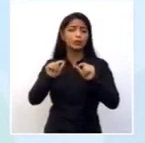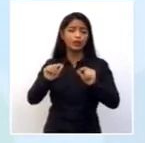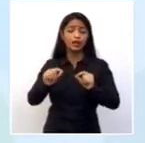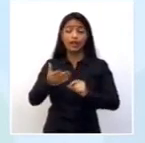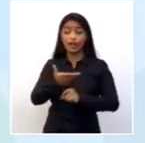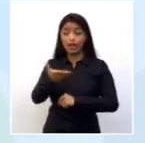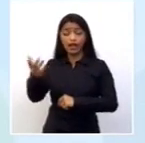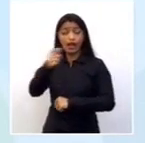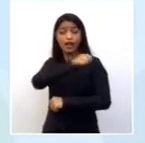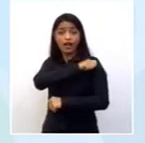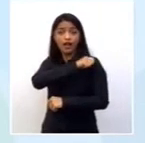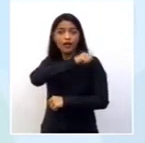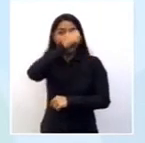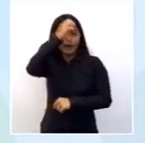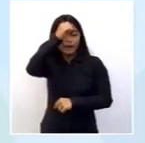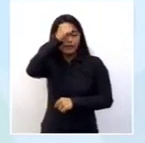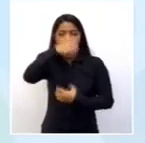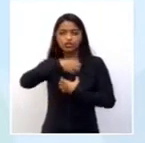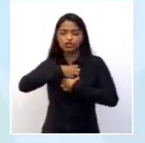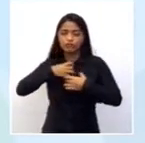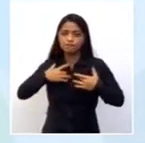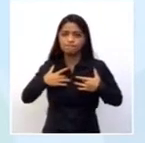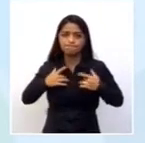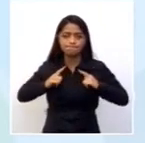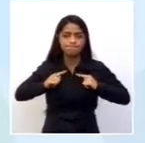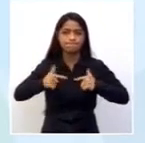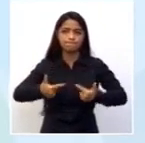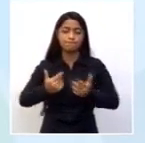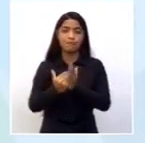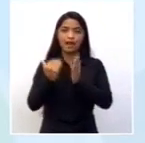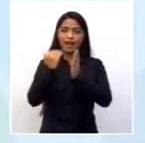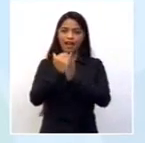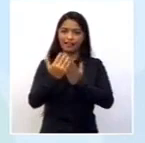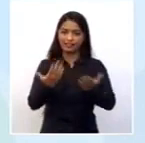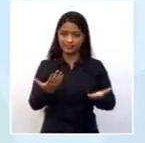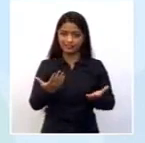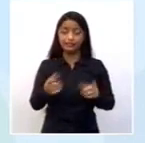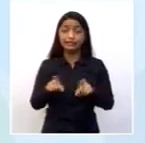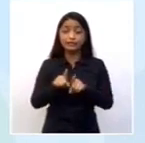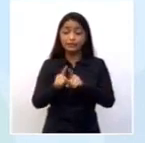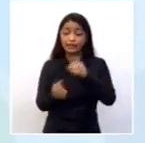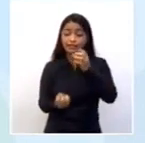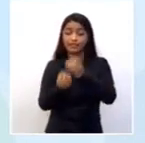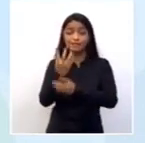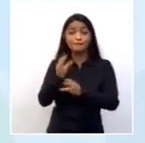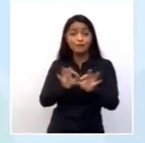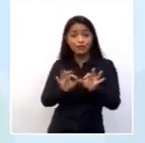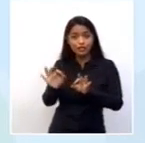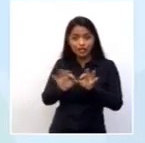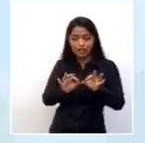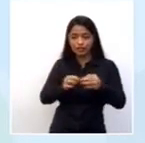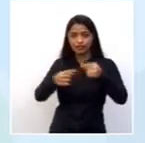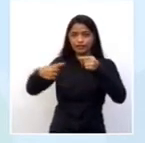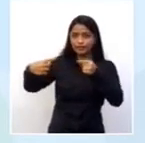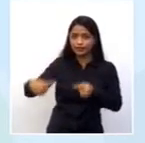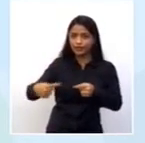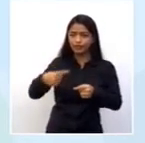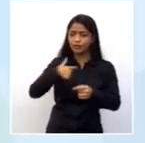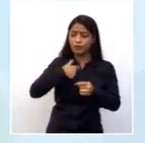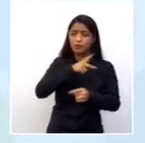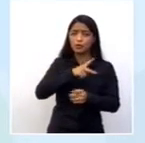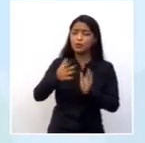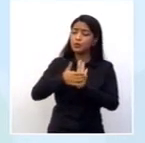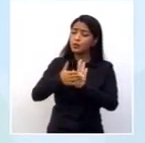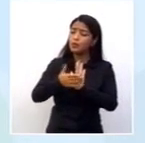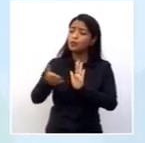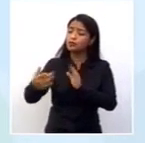mais ativa, incluindo pesquisas ou projetos a partir de desafios propostos pelos professores, ou a elaboração